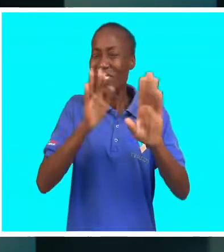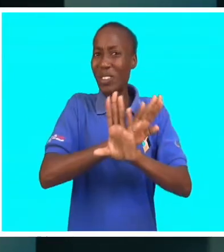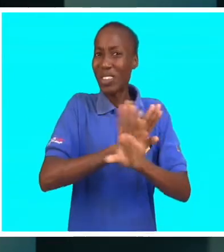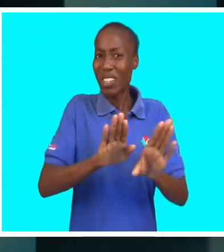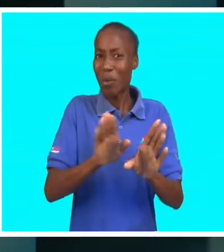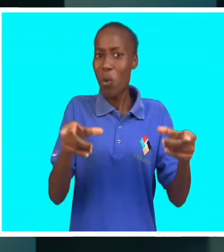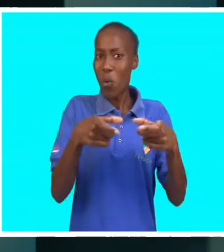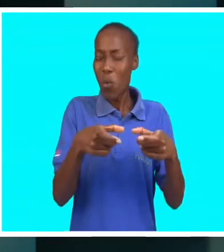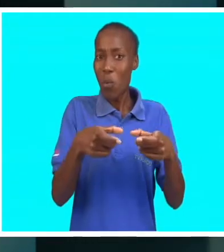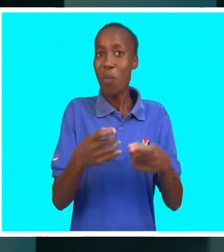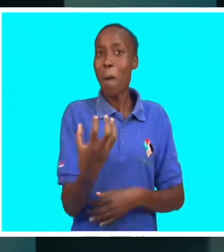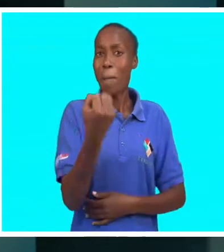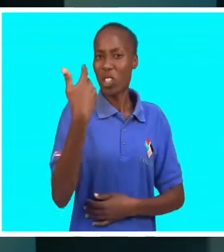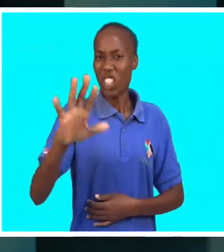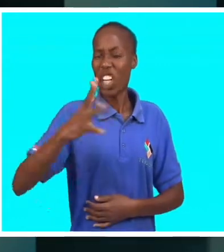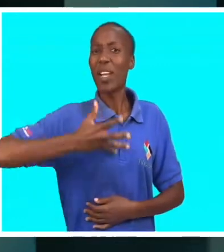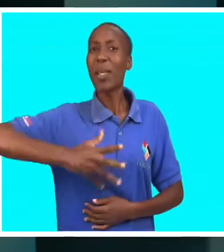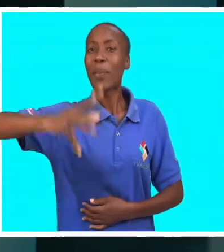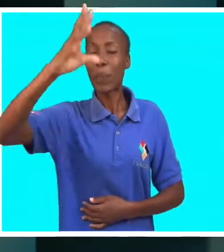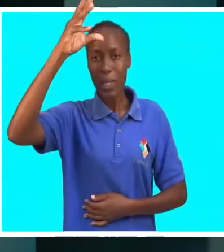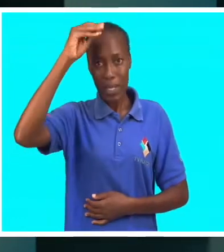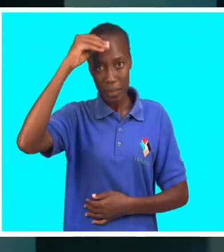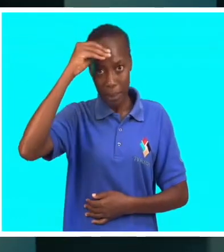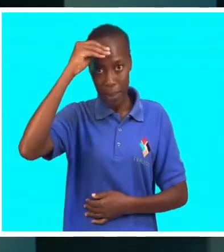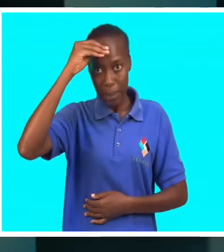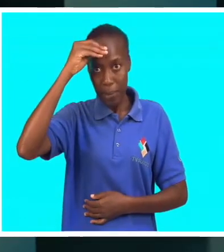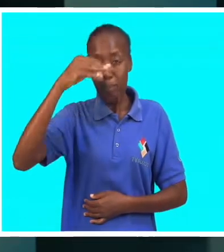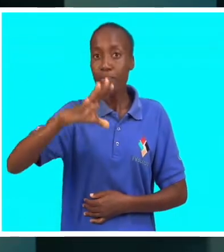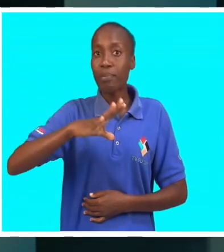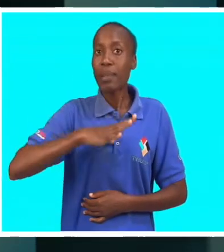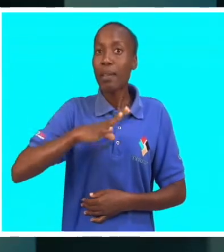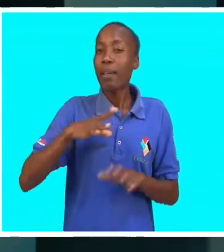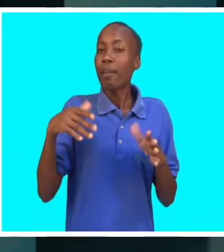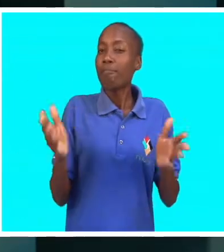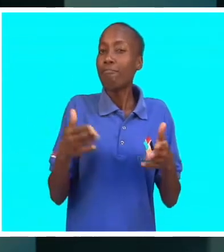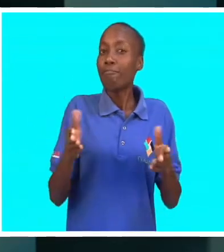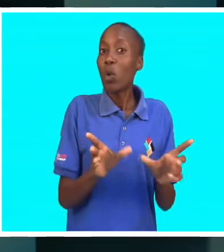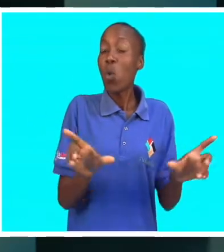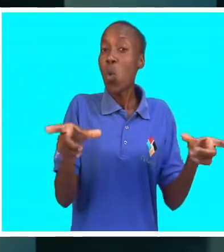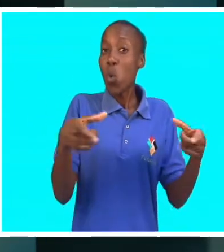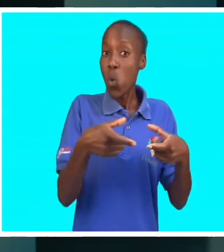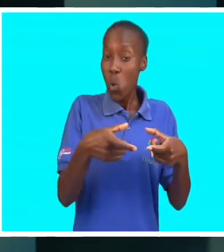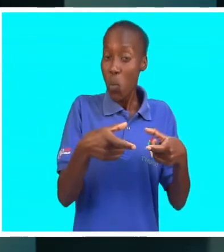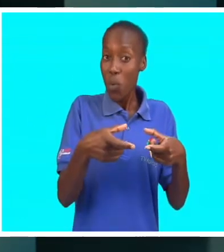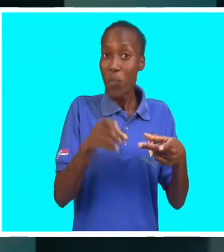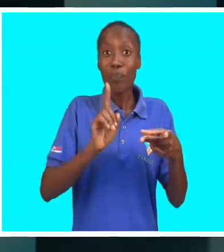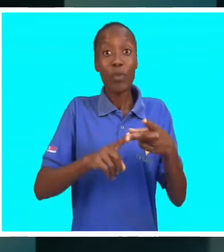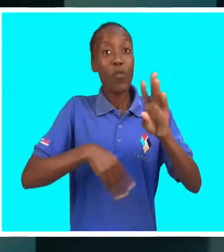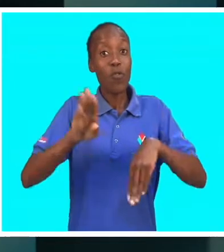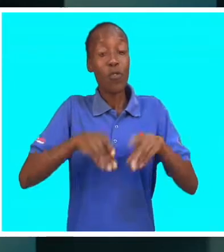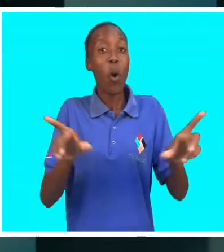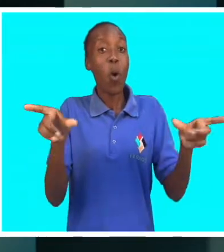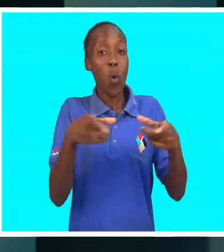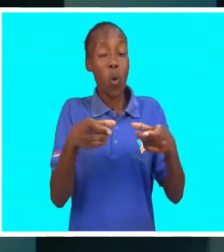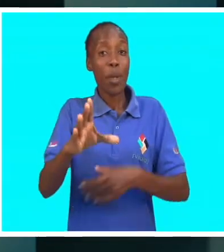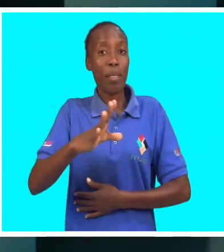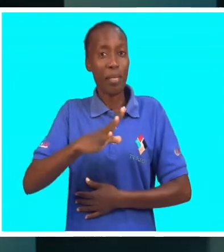séniores. Então, eu penso que é mais valia para o Villancool, é mais valia para todos nós,